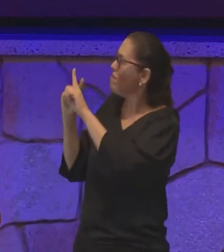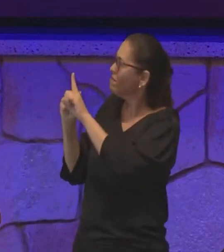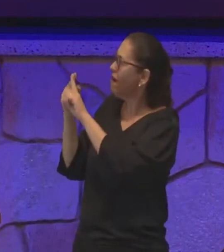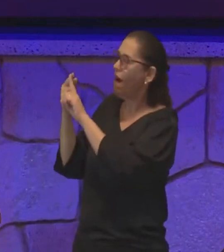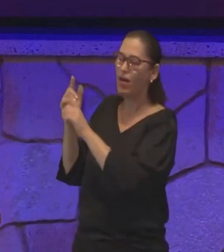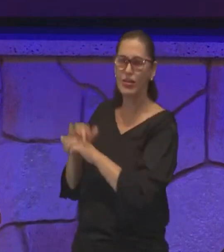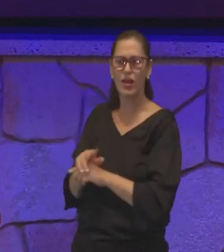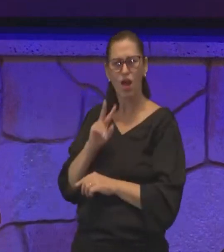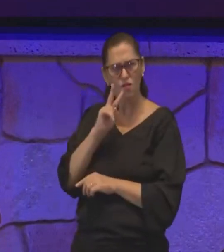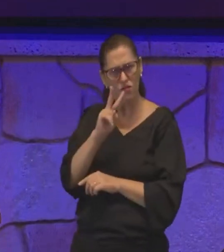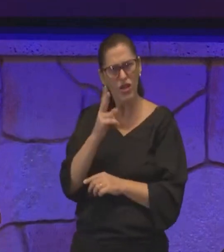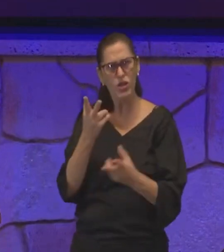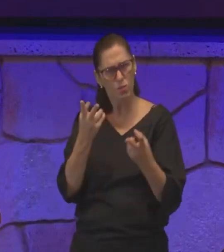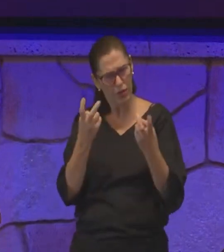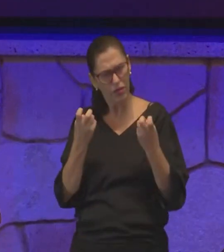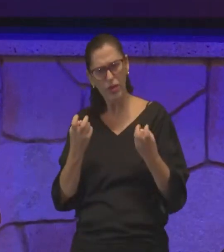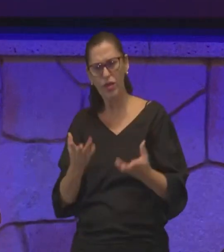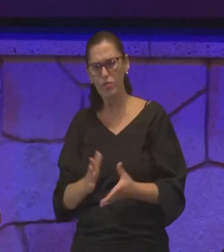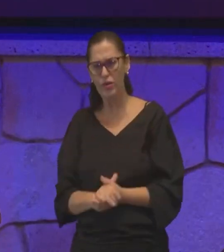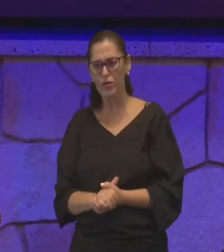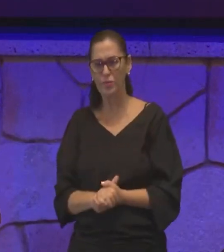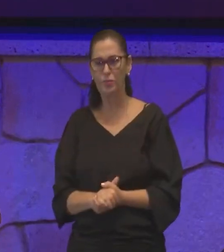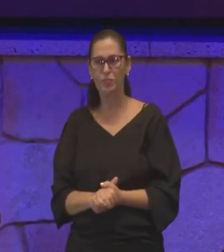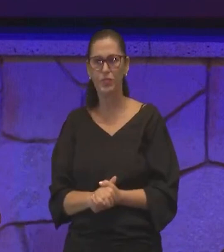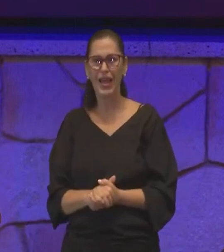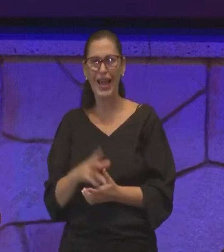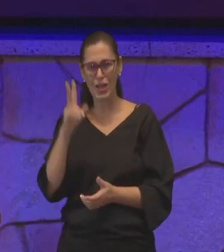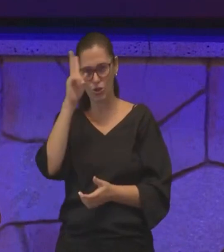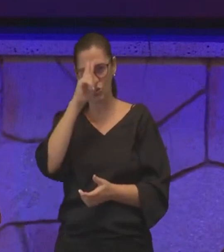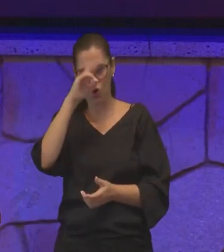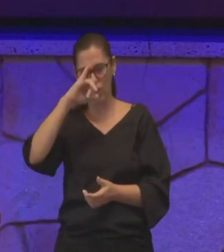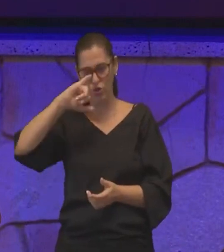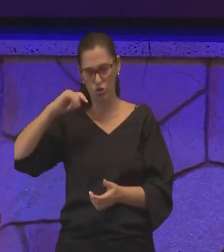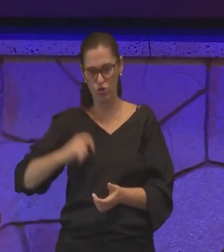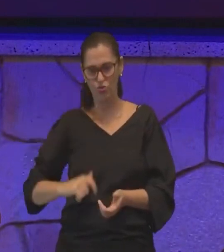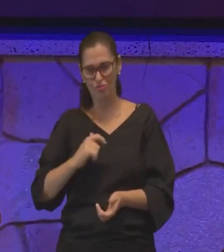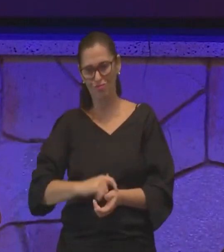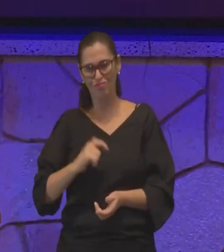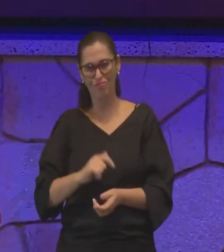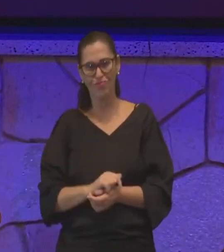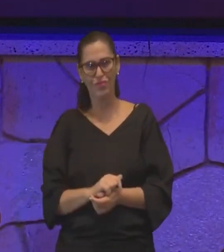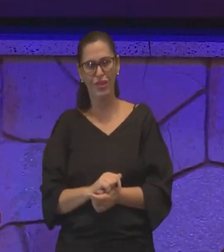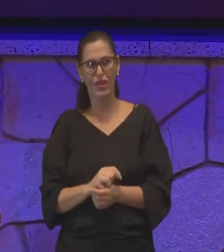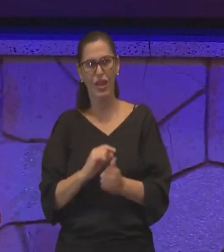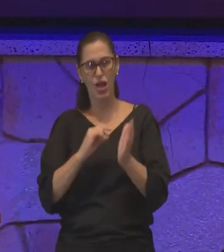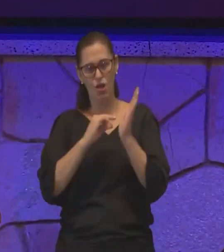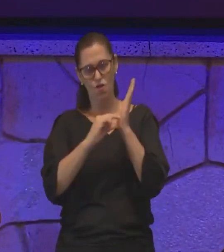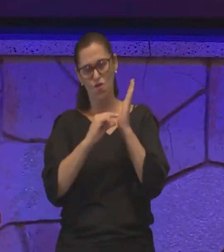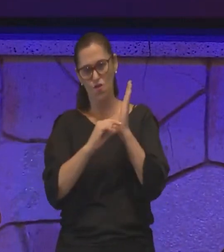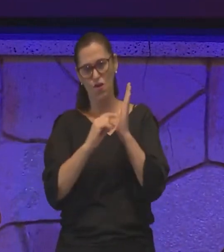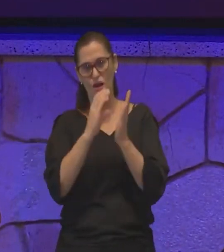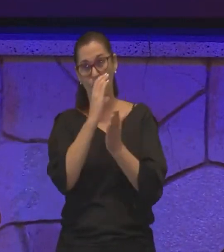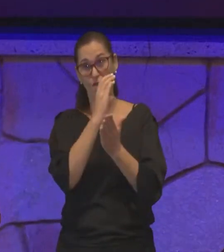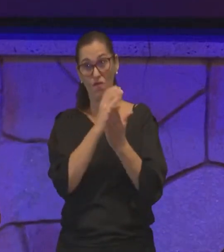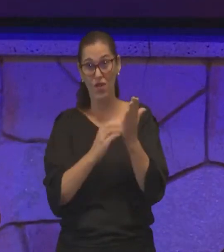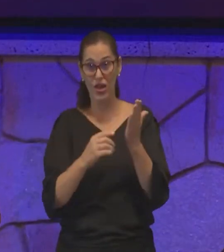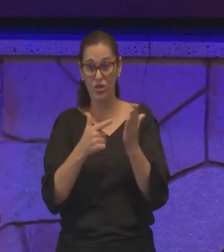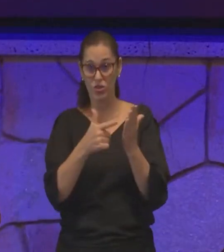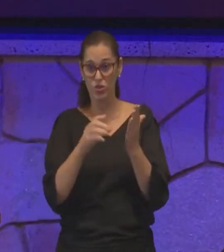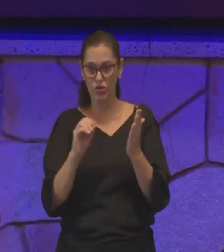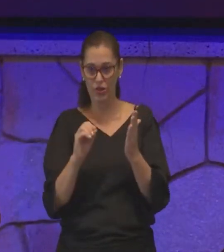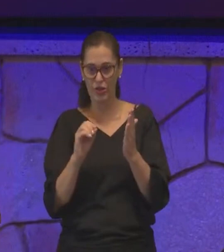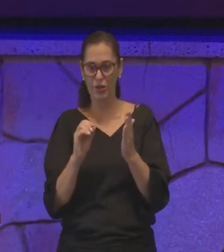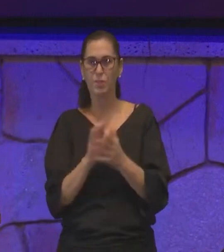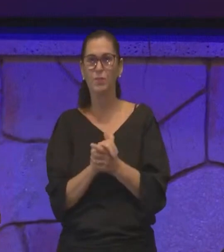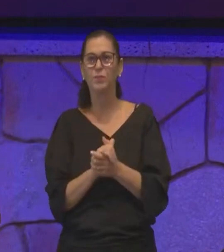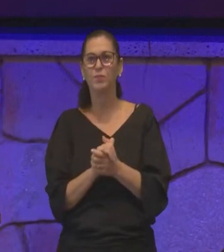Veja aqui, meus irmãos, nesta história, a última frase do verso 20, que é o texto que eu delimitei